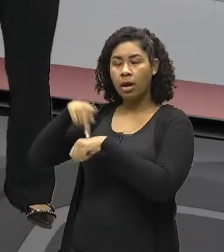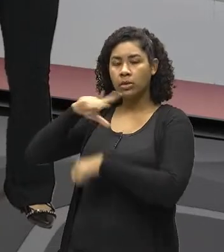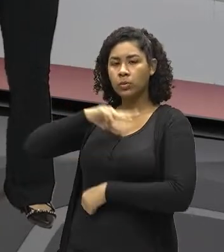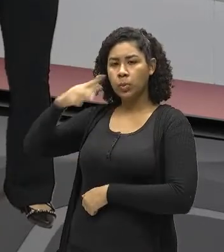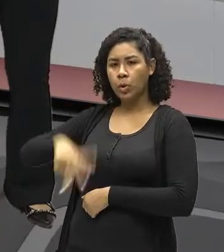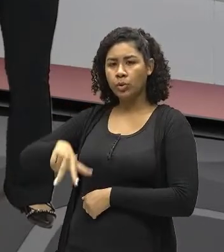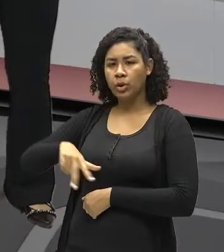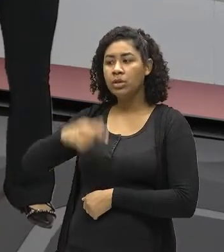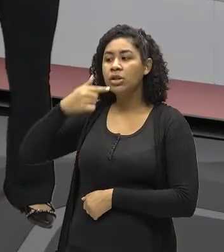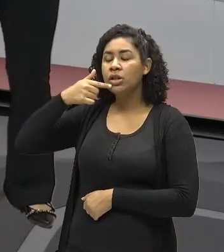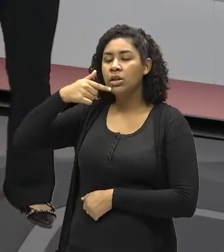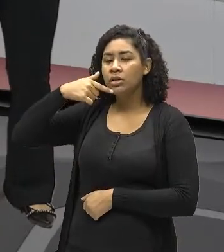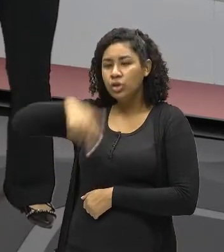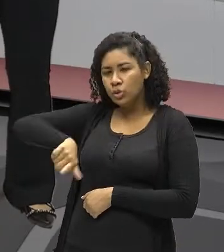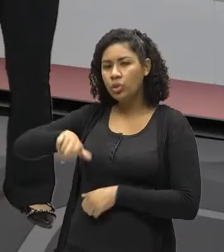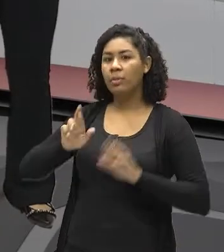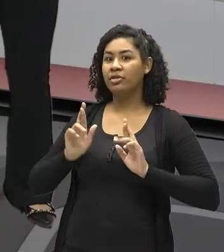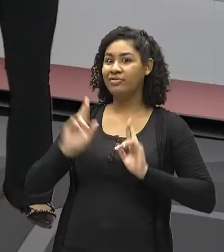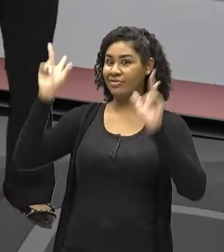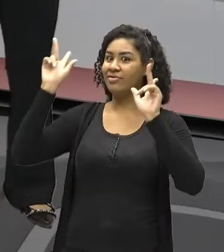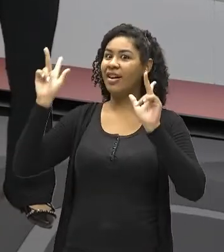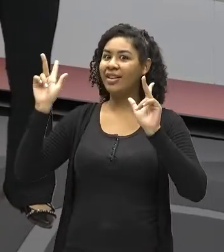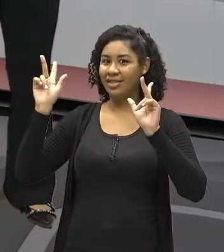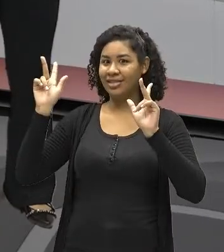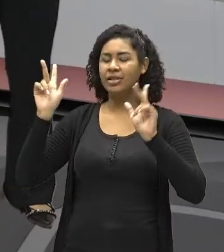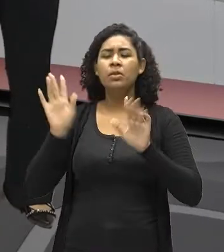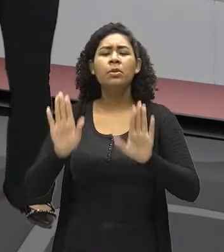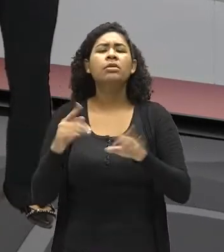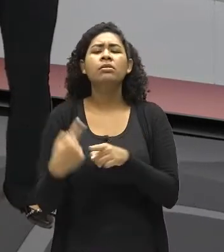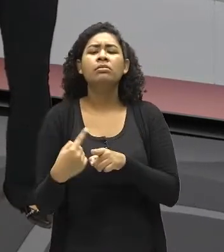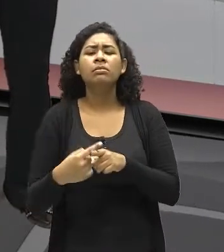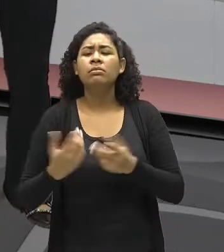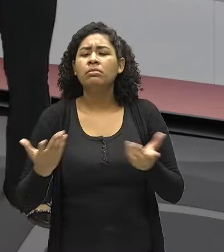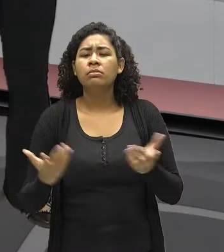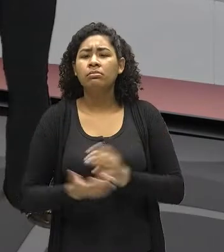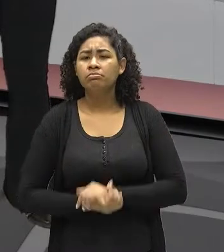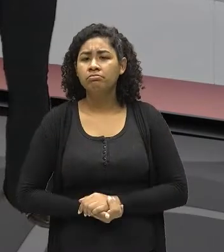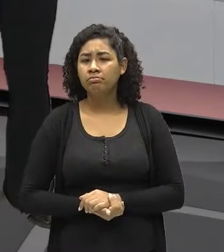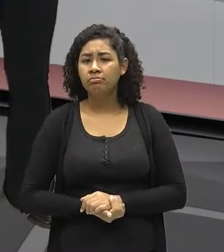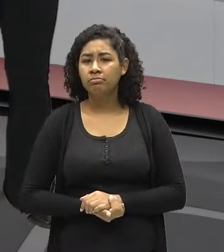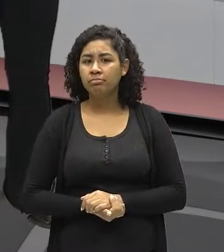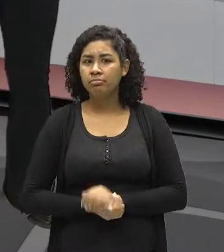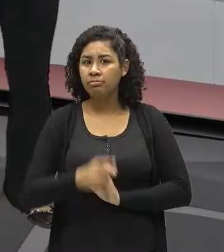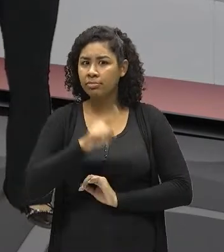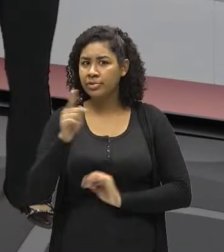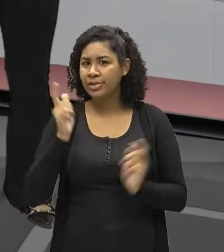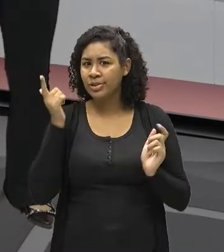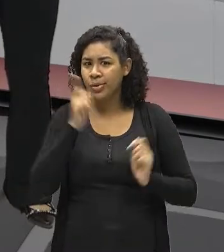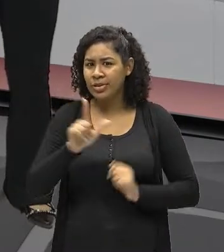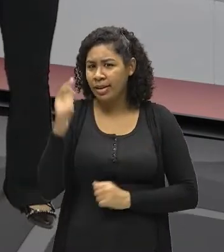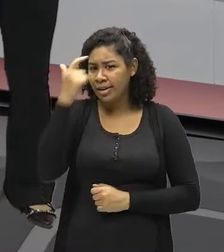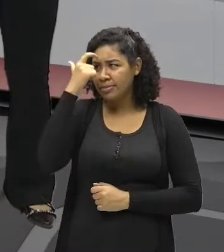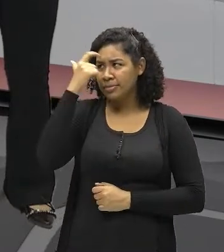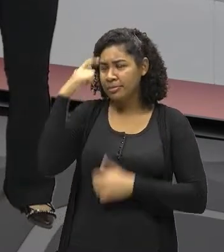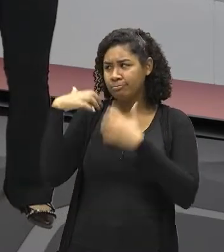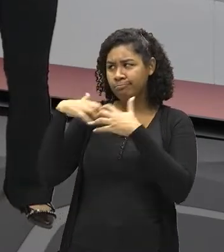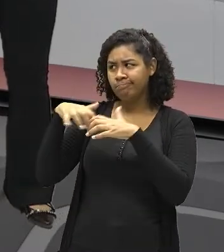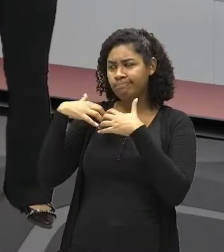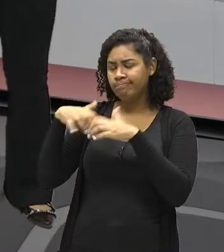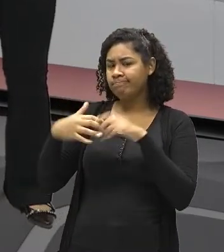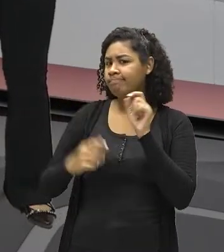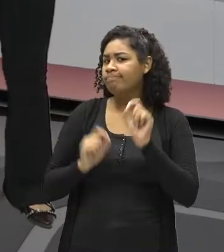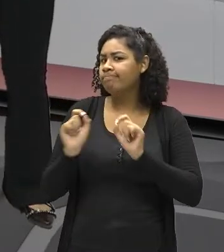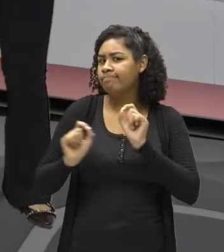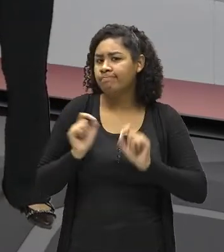território português lá na Europa. Por que isso aconteceu? Conseguem pensar comigo? Lembram que eu disse